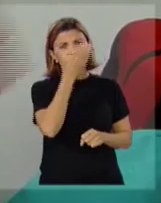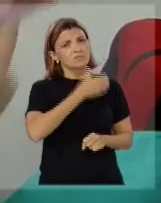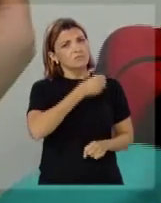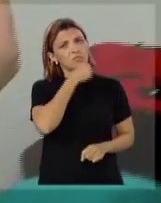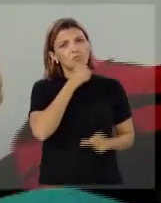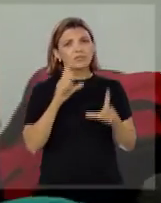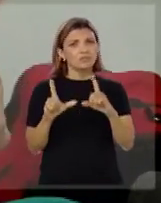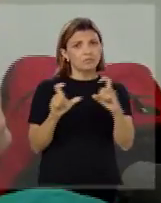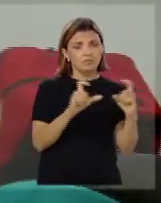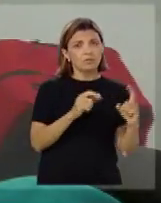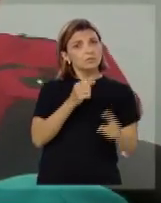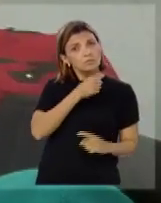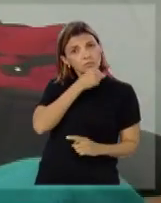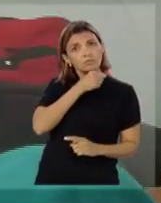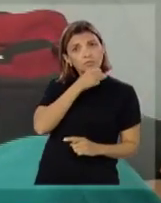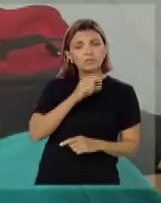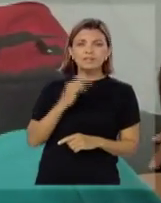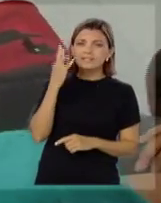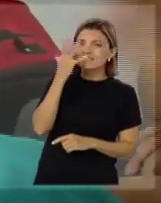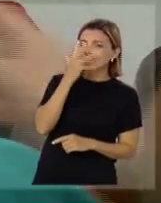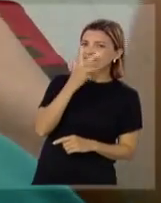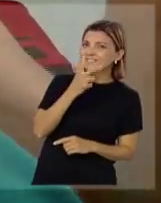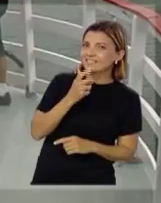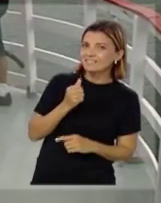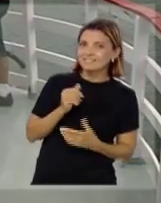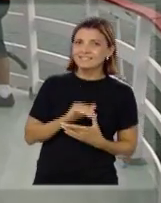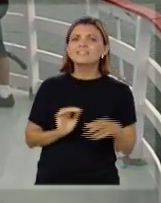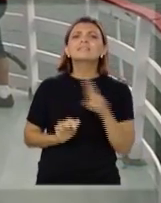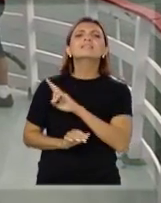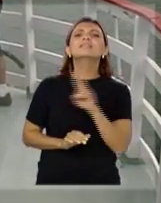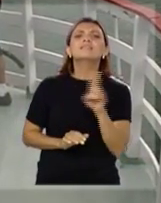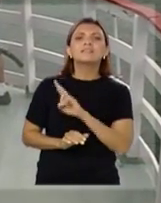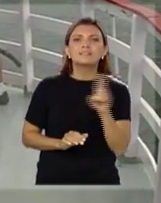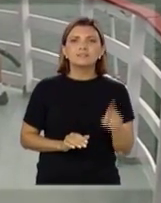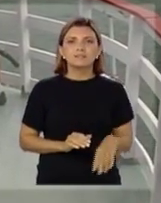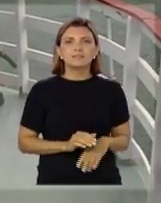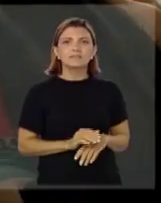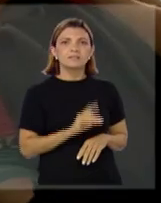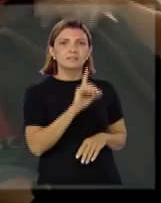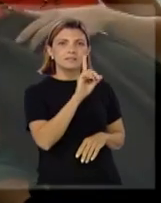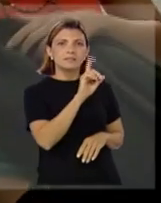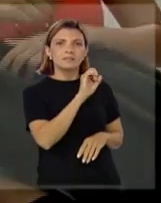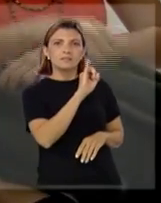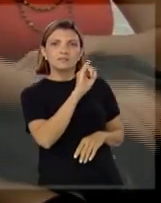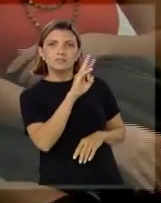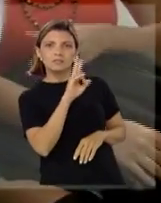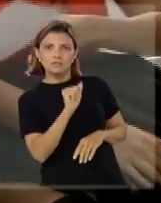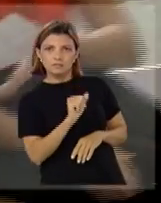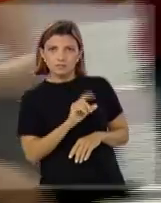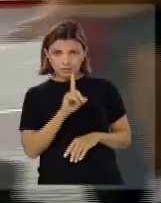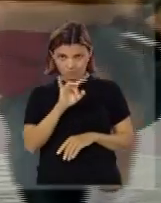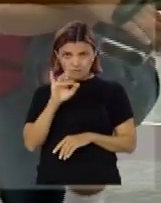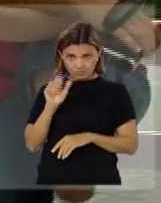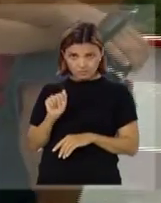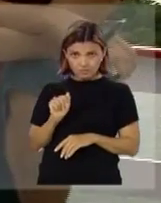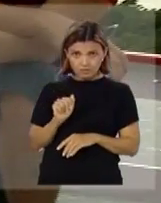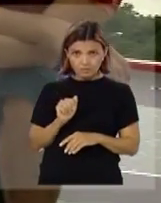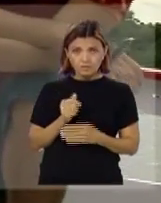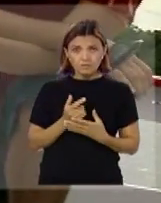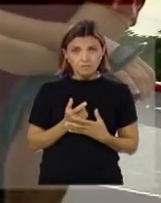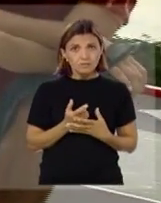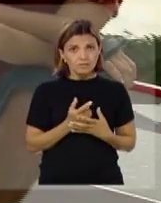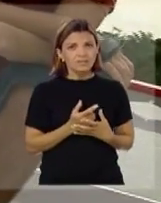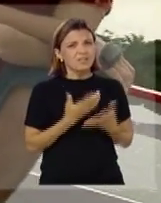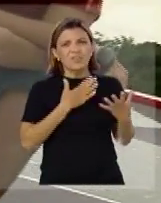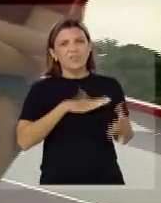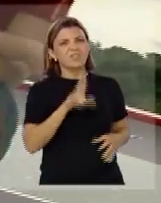verem. Olha, gente, essa aqui é minha avó. Ai, que bonitinha. E qual é o nome dela? Pode chamar ela de Dona Diva. Dona Diva? Dona